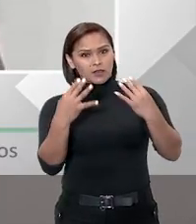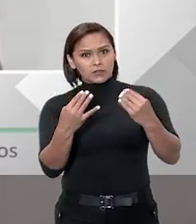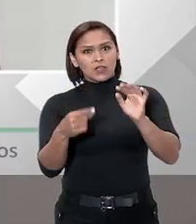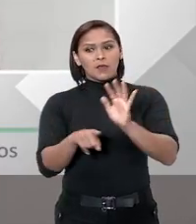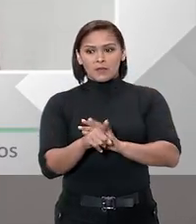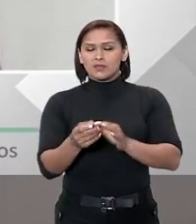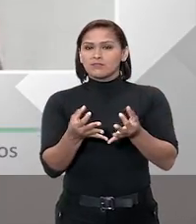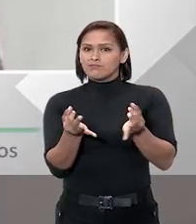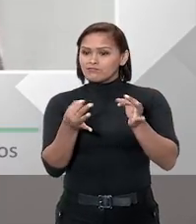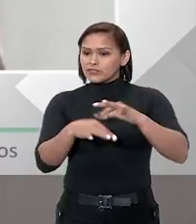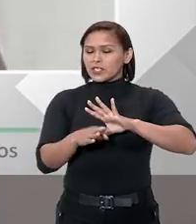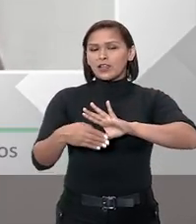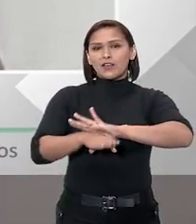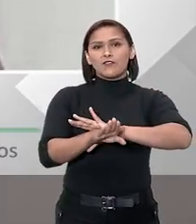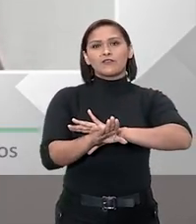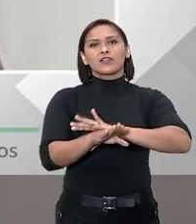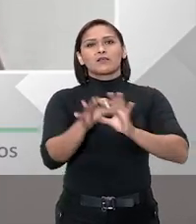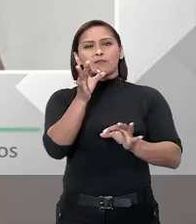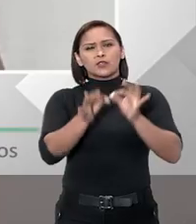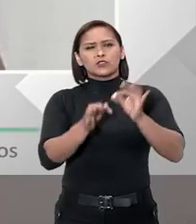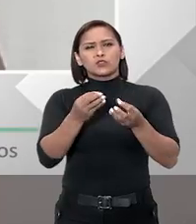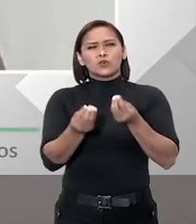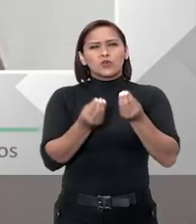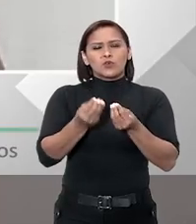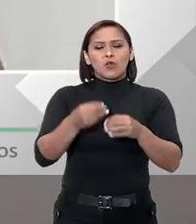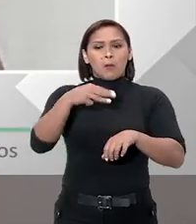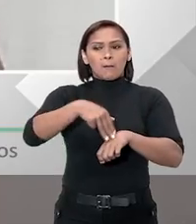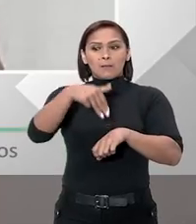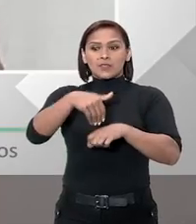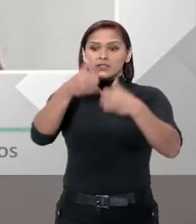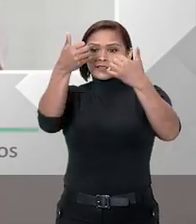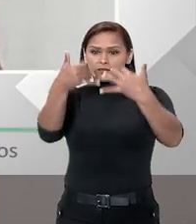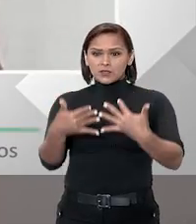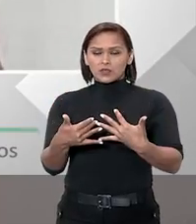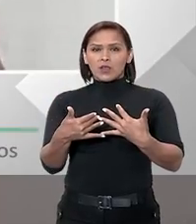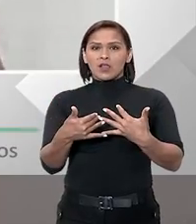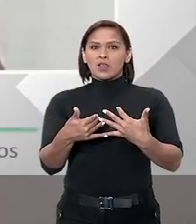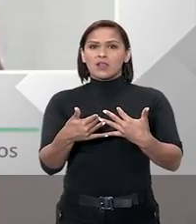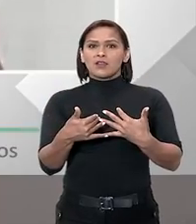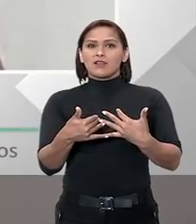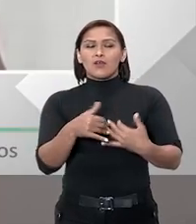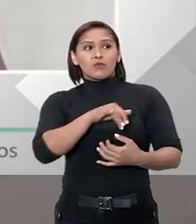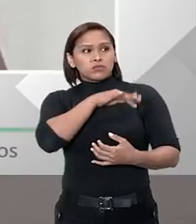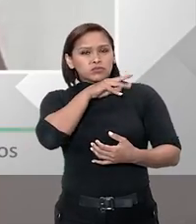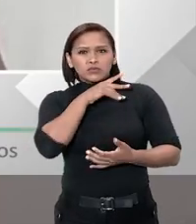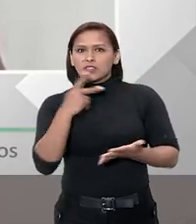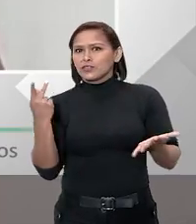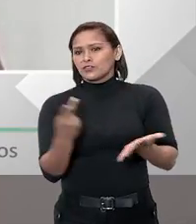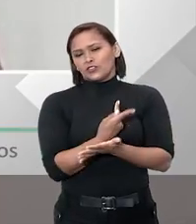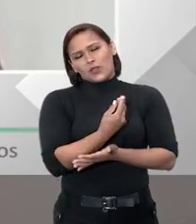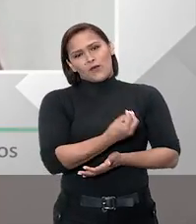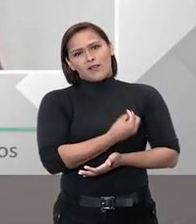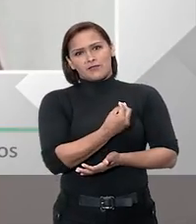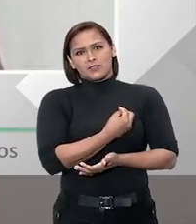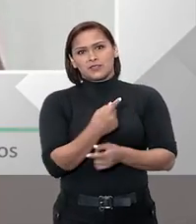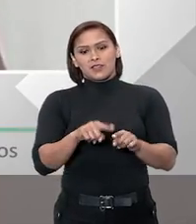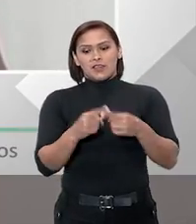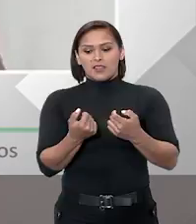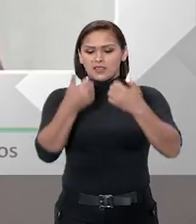sendo indeferida pelo juízo, como disse o magistrado, o mal já estava feito, né?